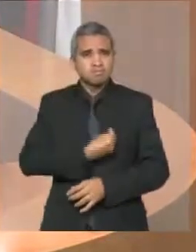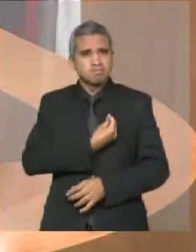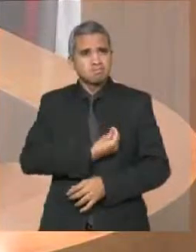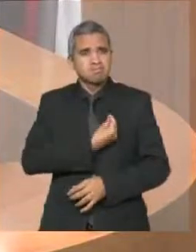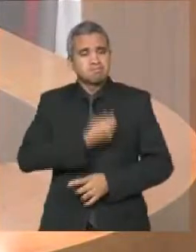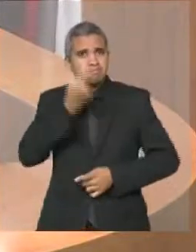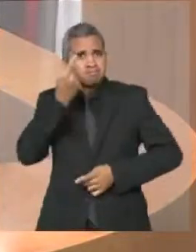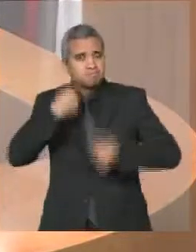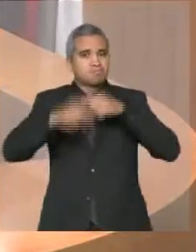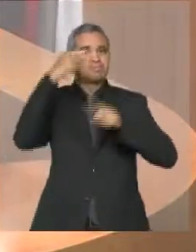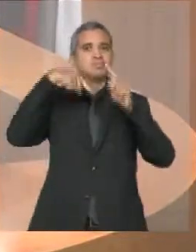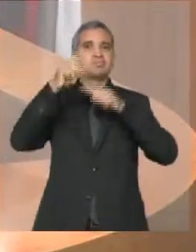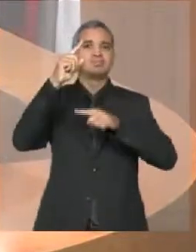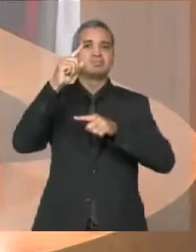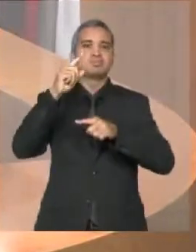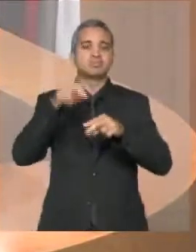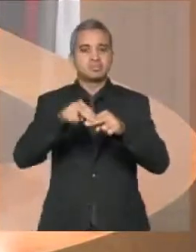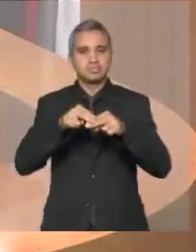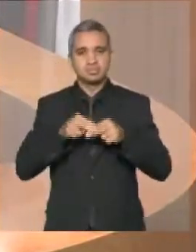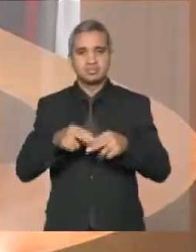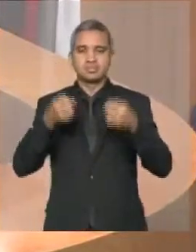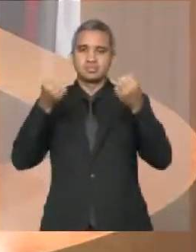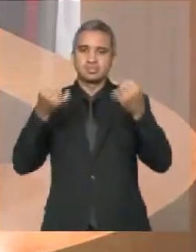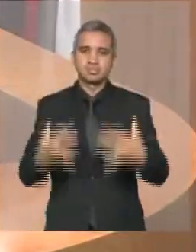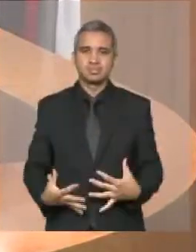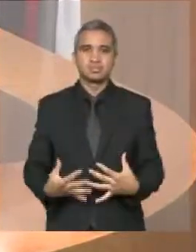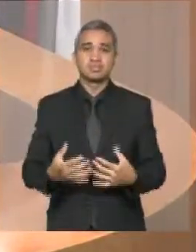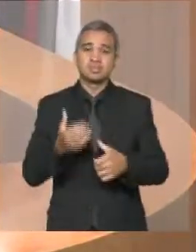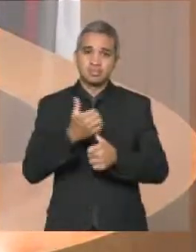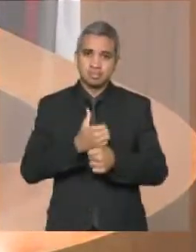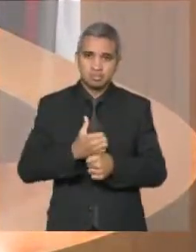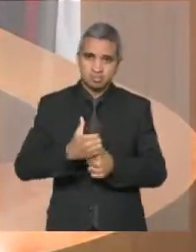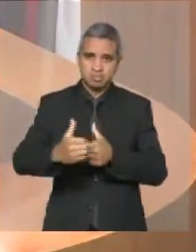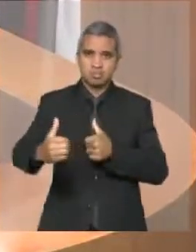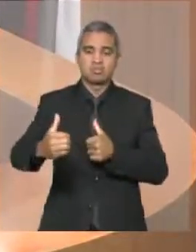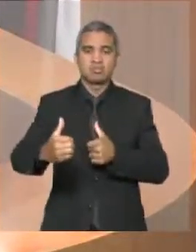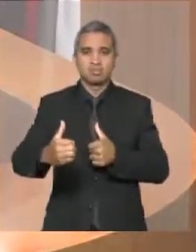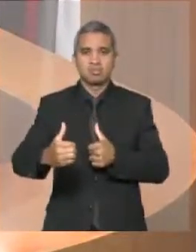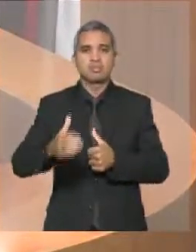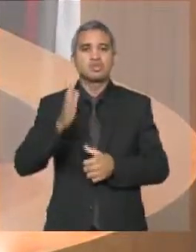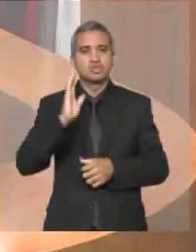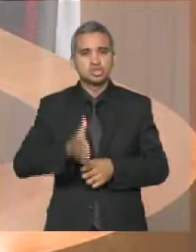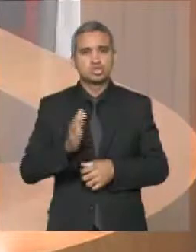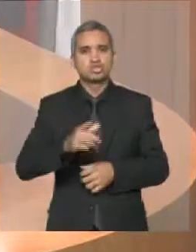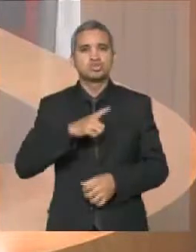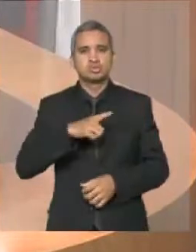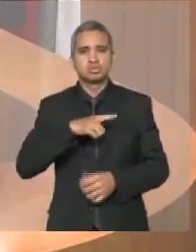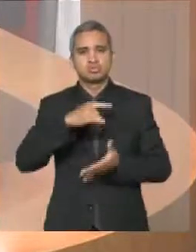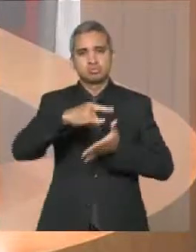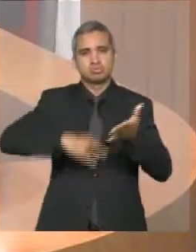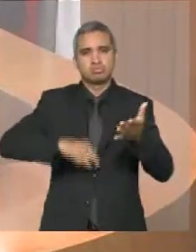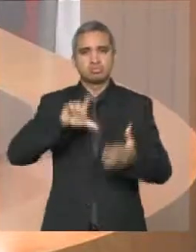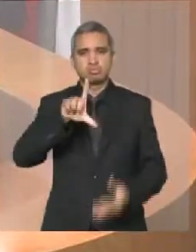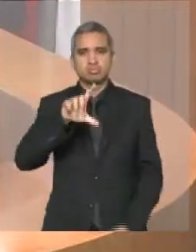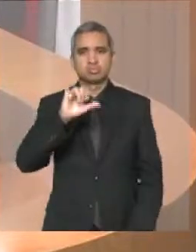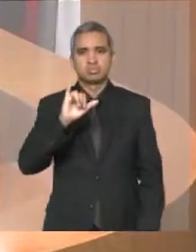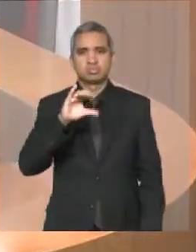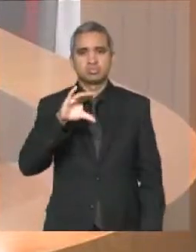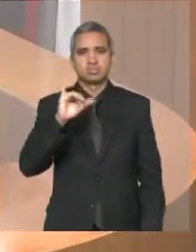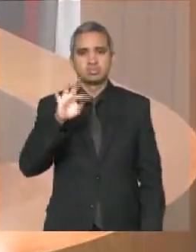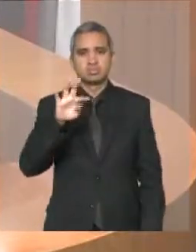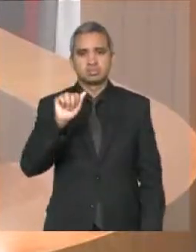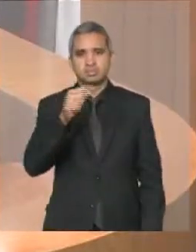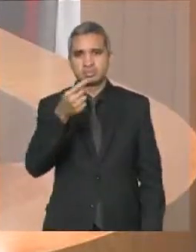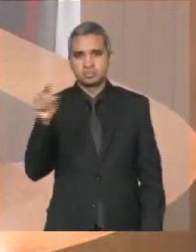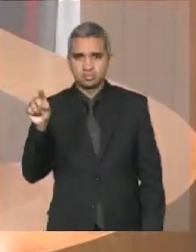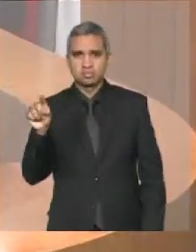atuação do nosso mandato, nós já garantimos e já vai a licitação. E desde o início do mandato